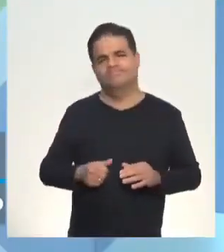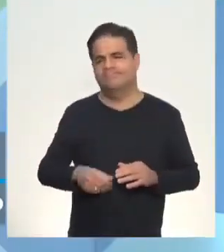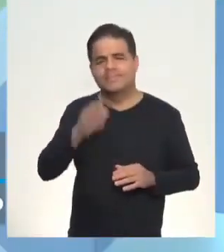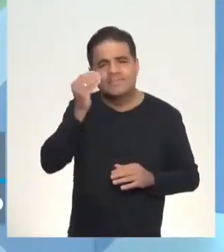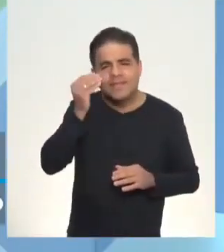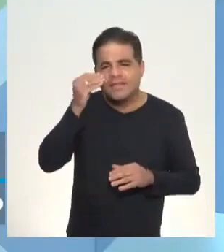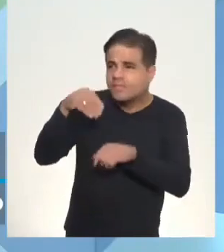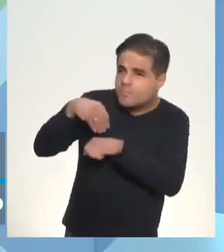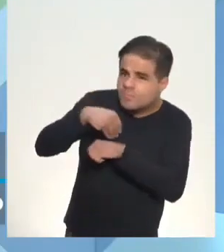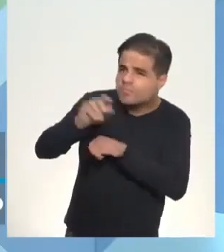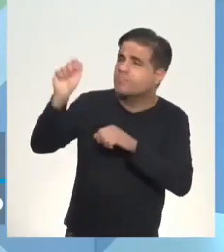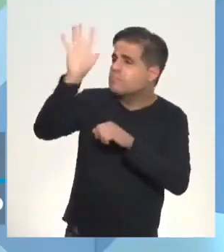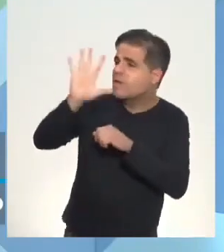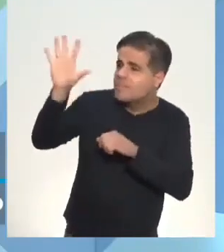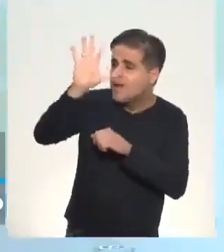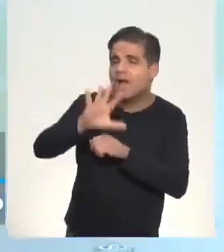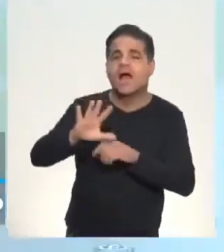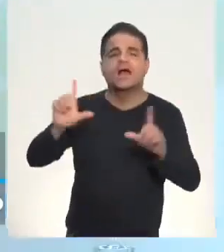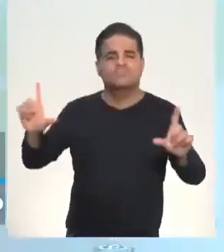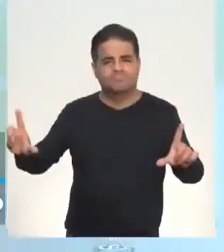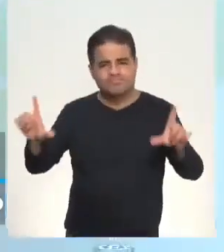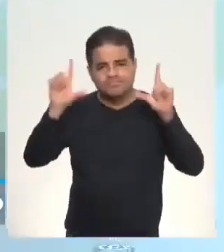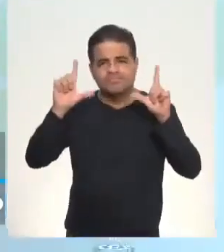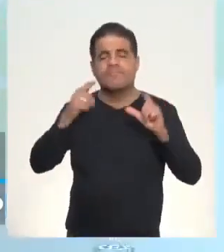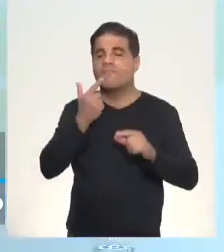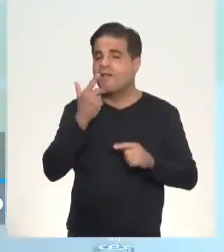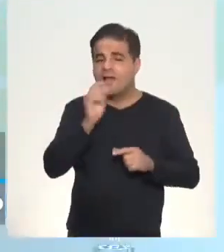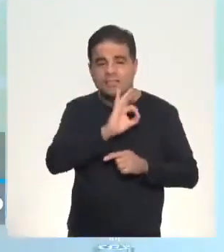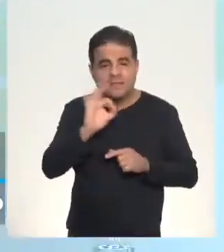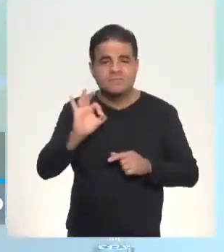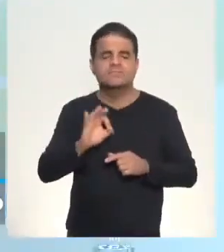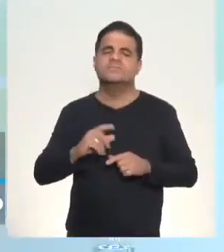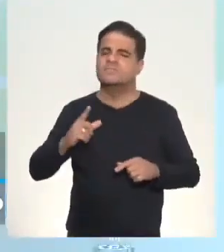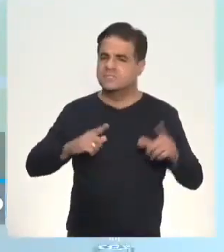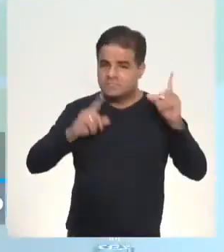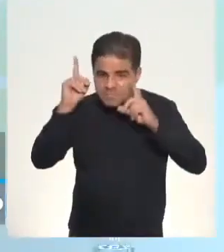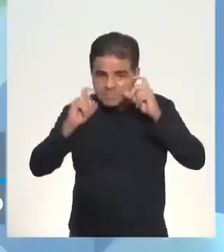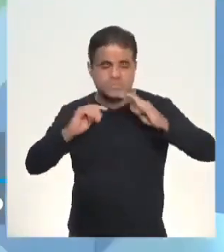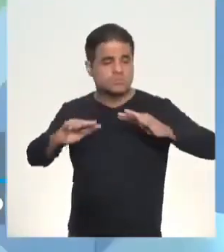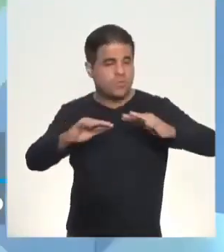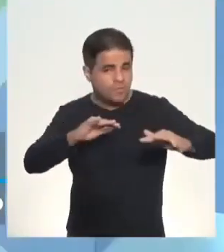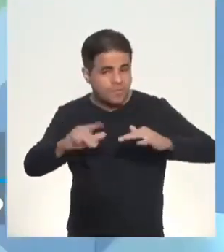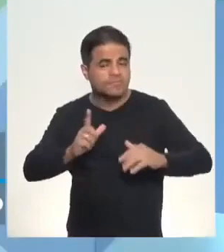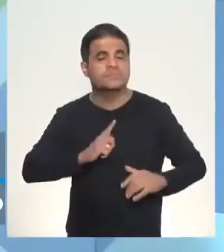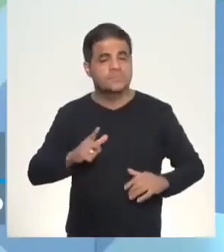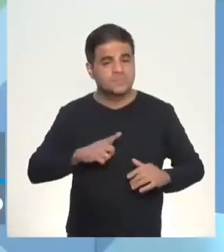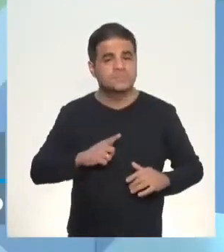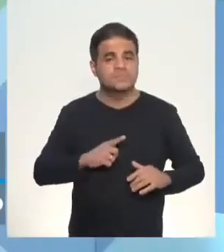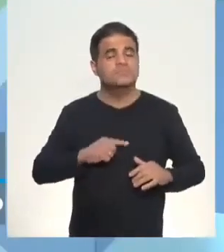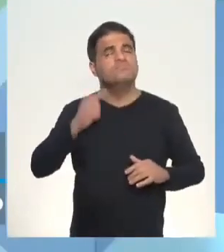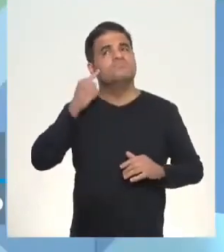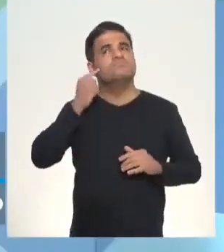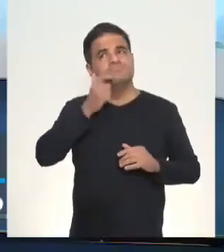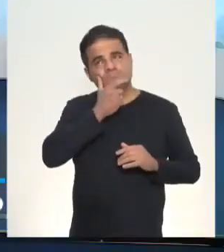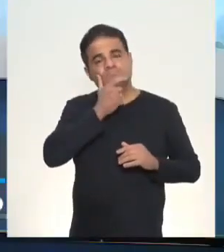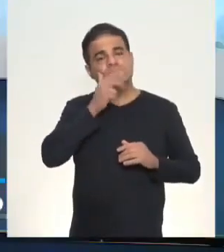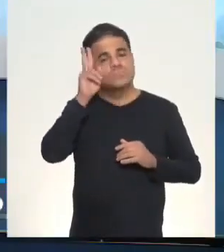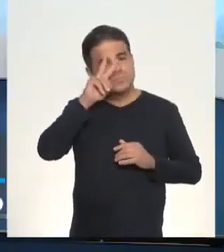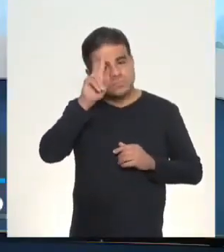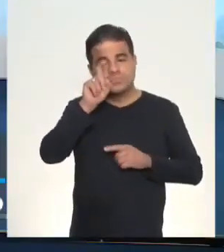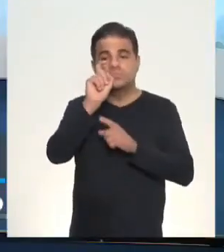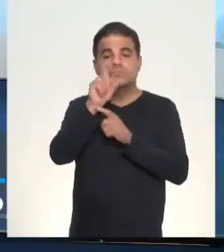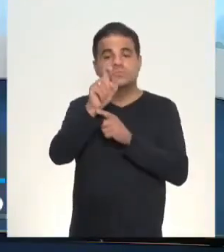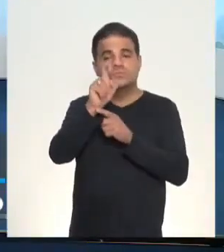passar uma imagem na tela sem falar, ou seja, tem muita expressão ali. Olha, eu estou me lembrando agora do TikTok, né?